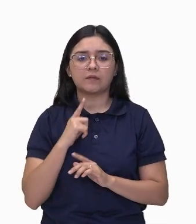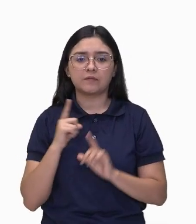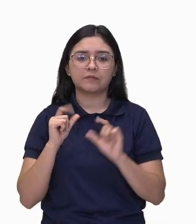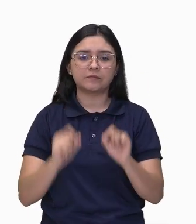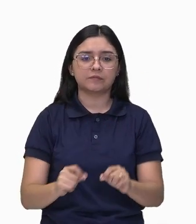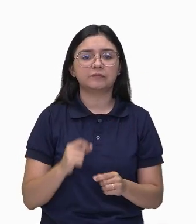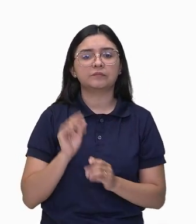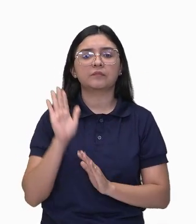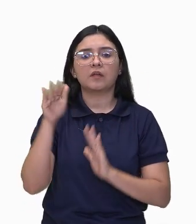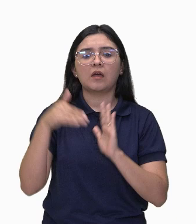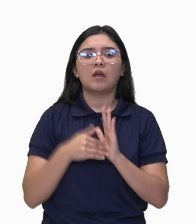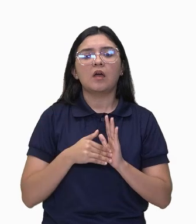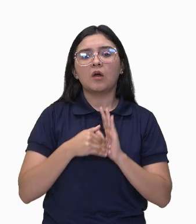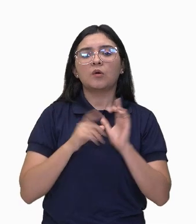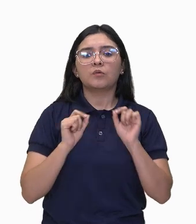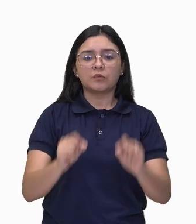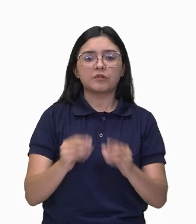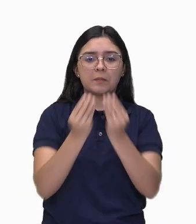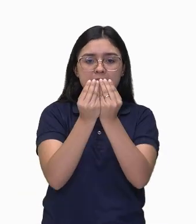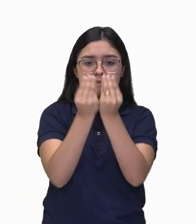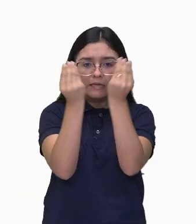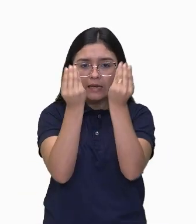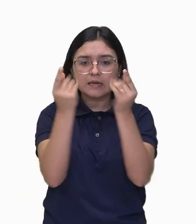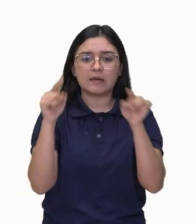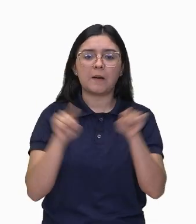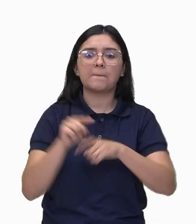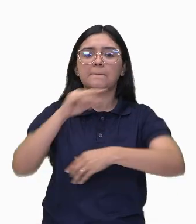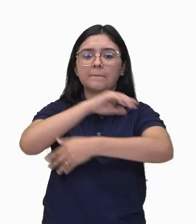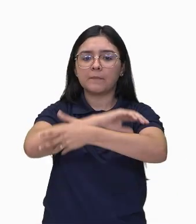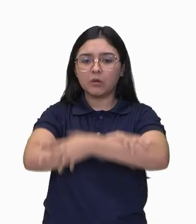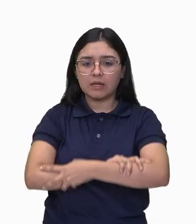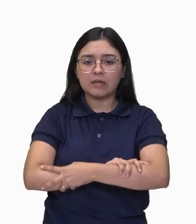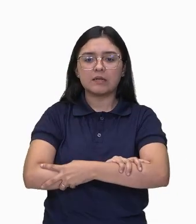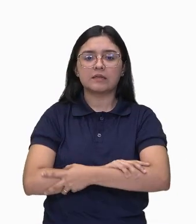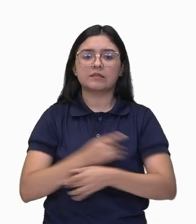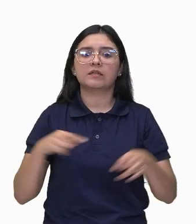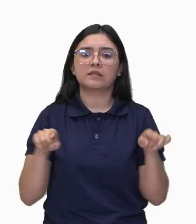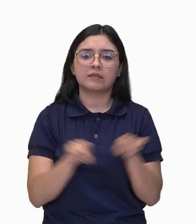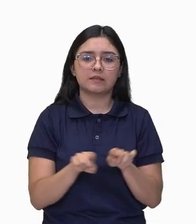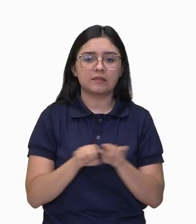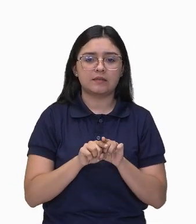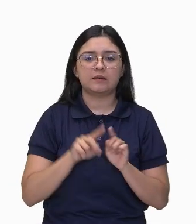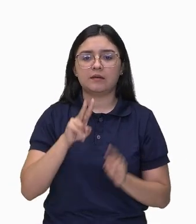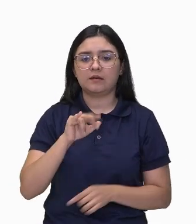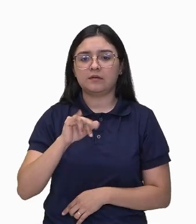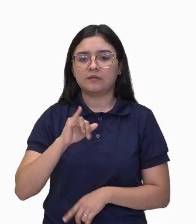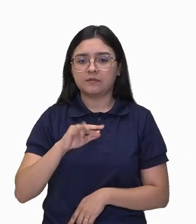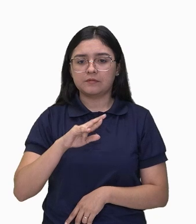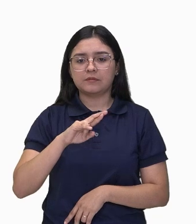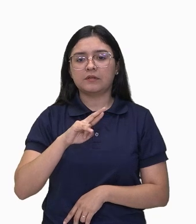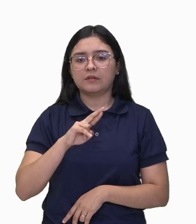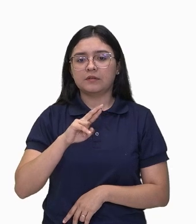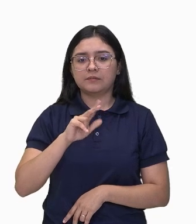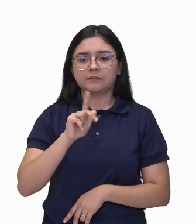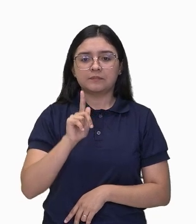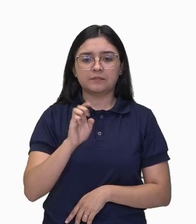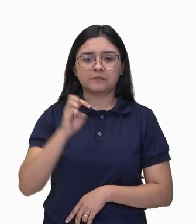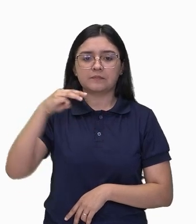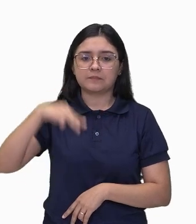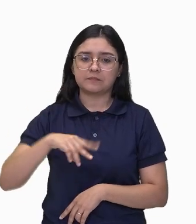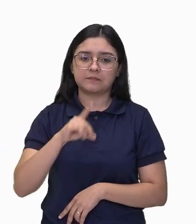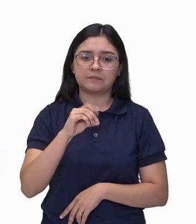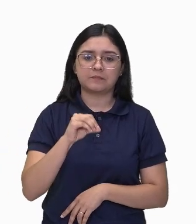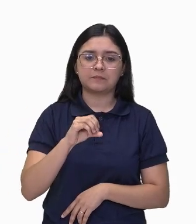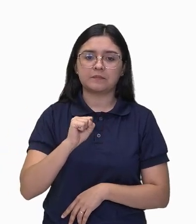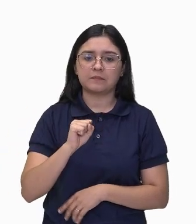pintado em Milão, Mona Lisa, né, La Gioconda, e A Virgem dos Rochedos. Então, Leonardo da Vinci,